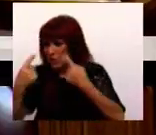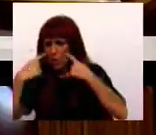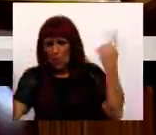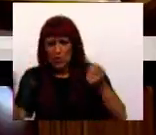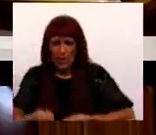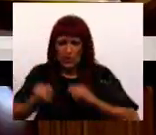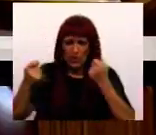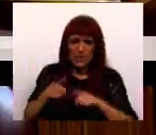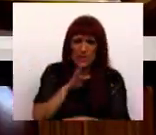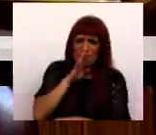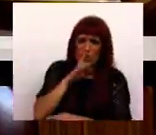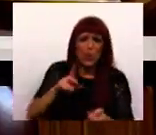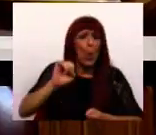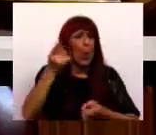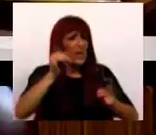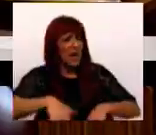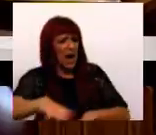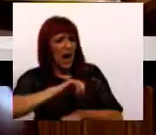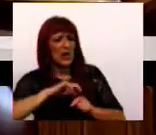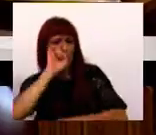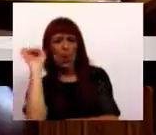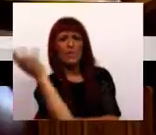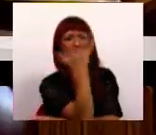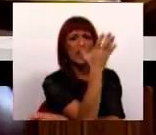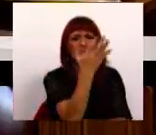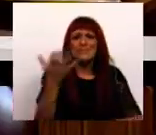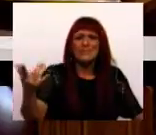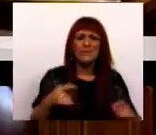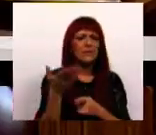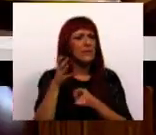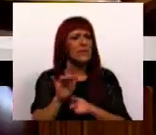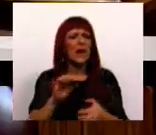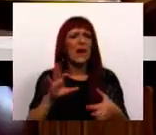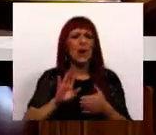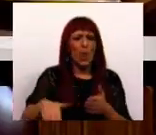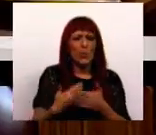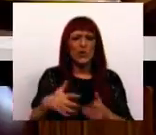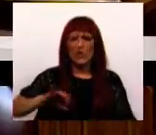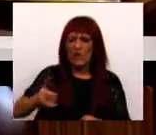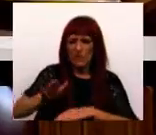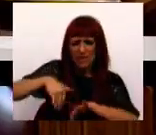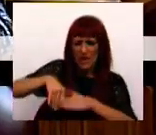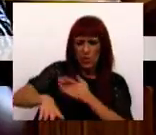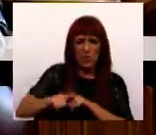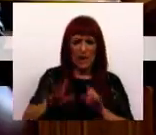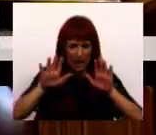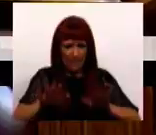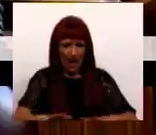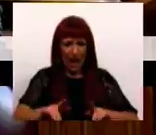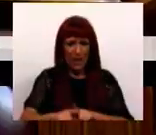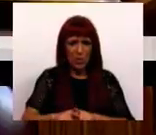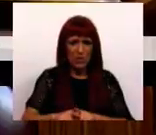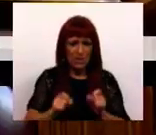público, no investimento na ferrovia ou até na área da floresta, designadamente a proposta que os Verdes fizeram para travar